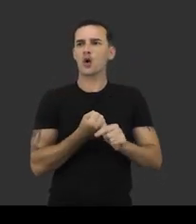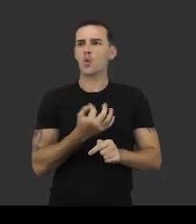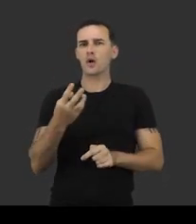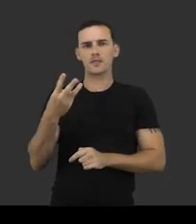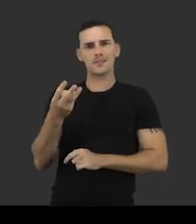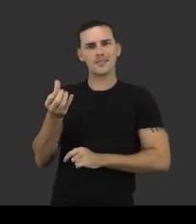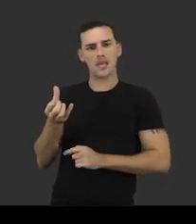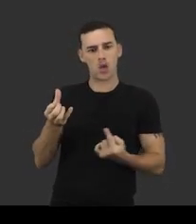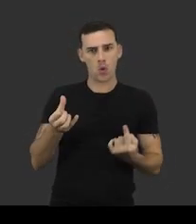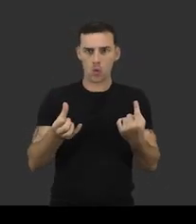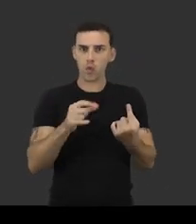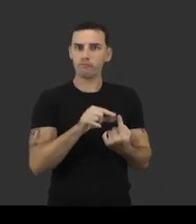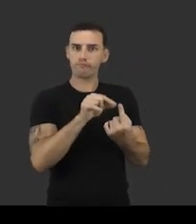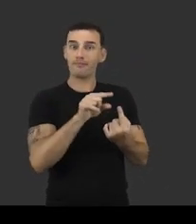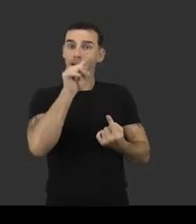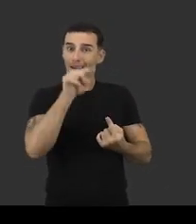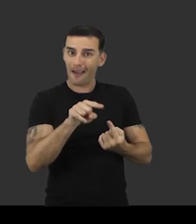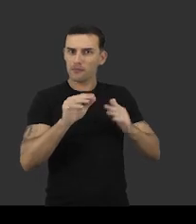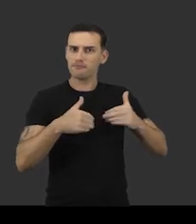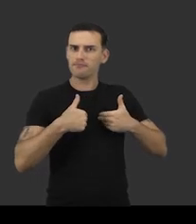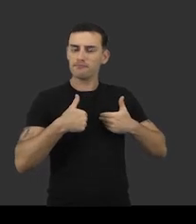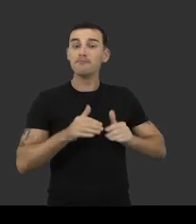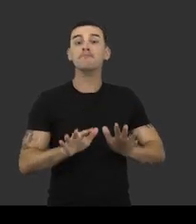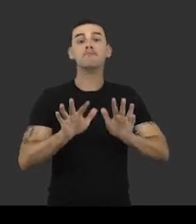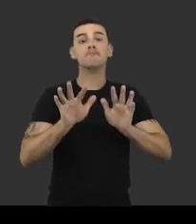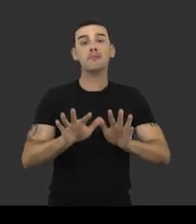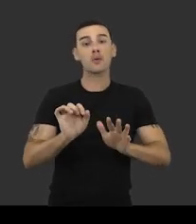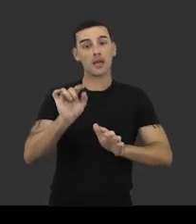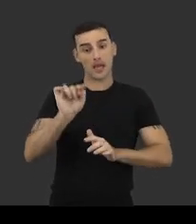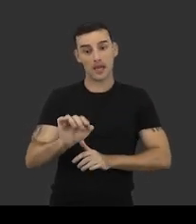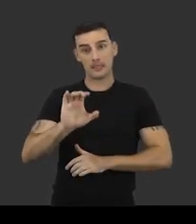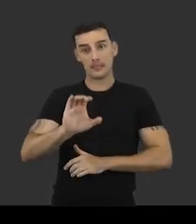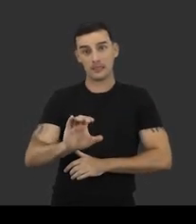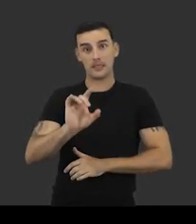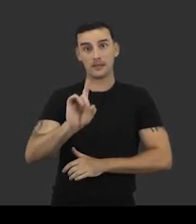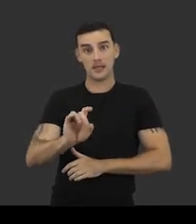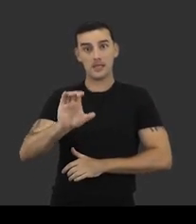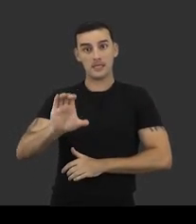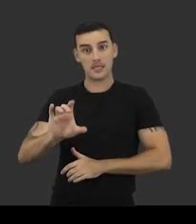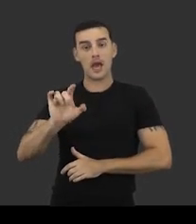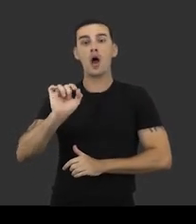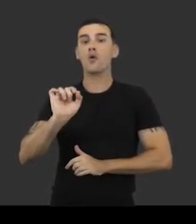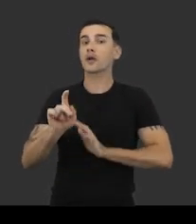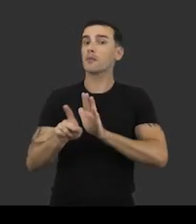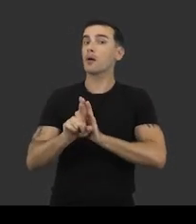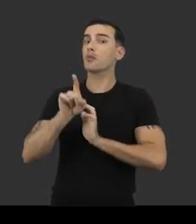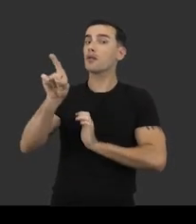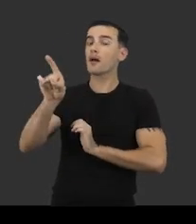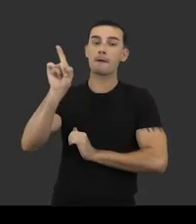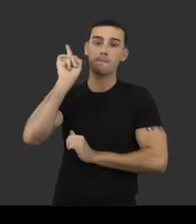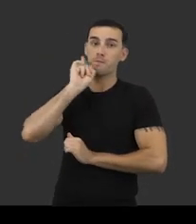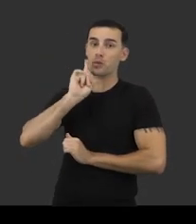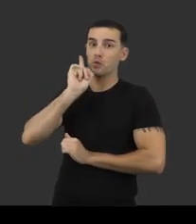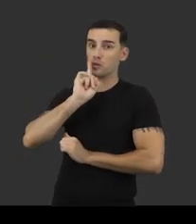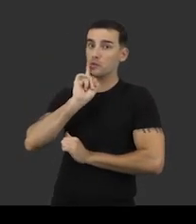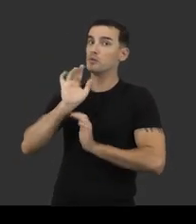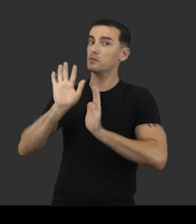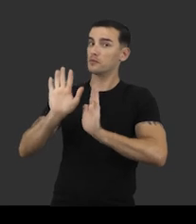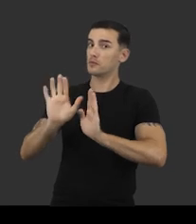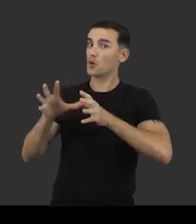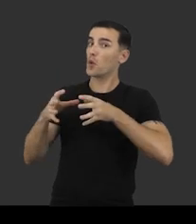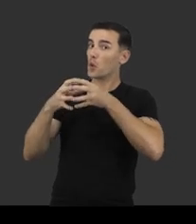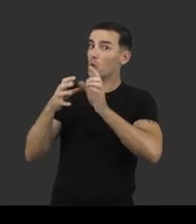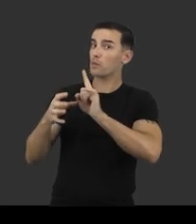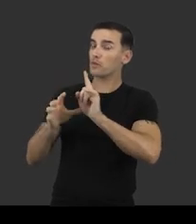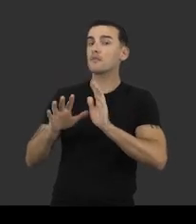para cada 36. Agora, esse número, ele é do CDC, né, que é um órgão norte-americano. Então, é importante a gente